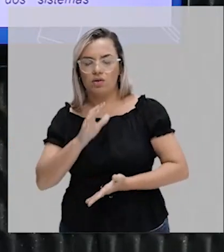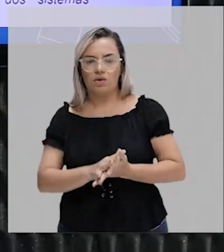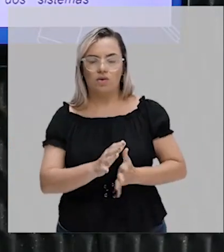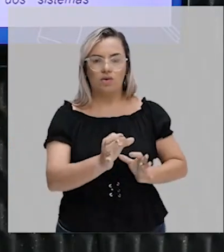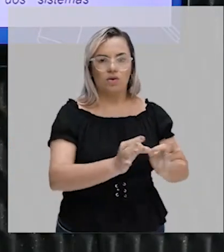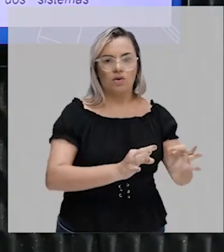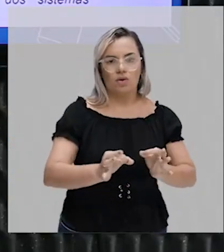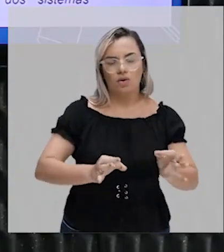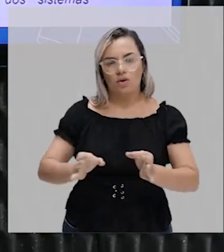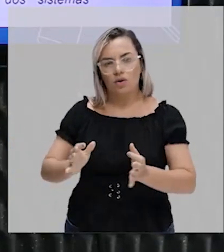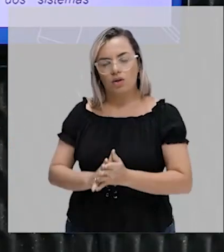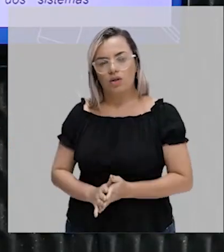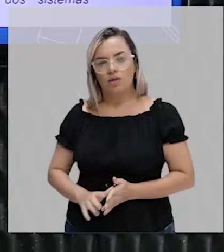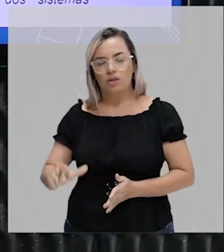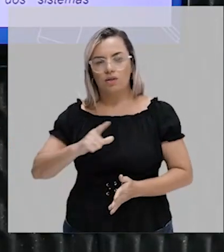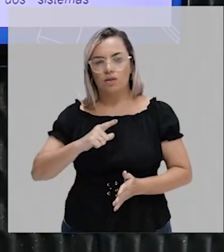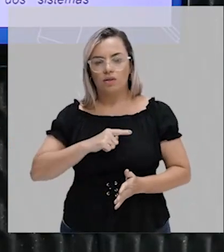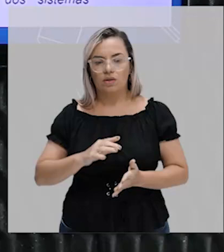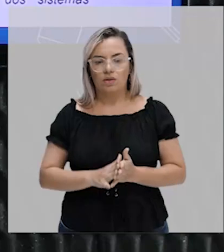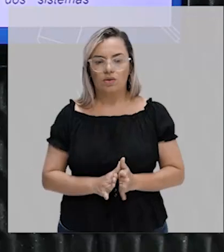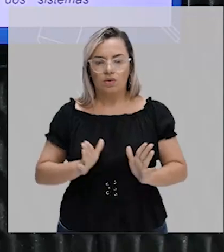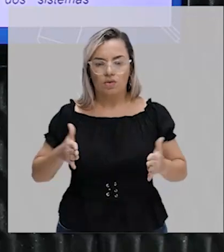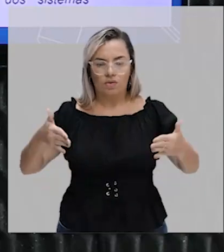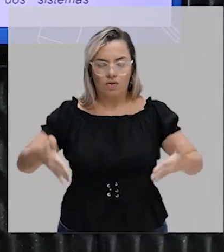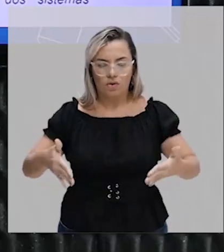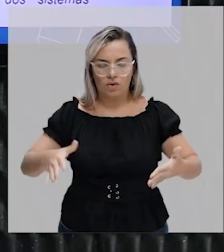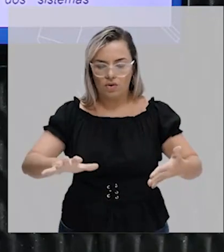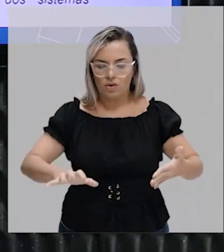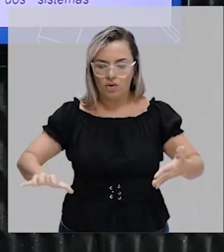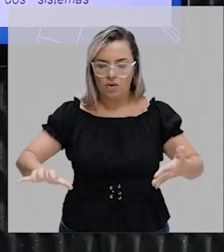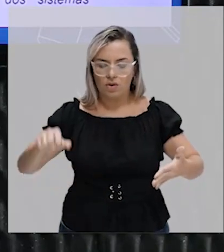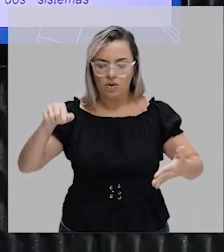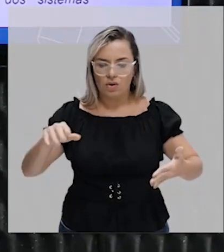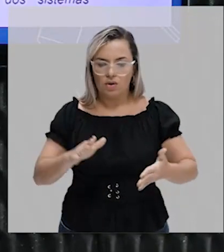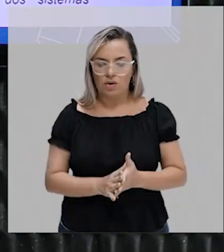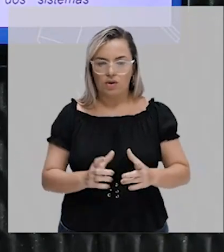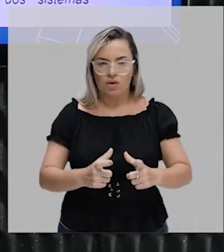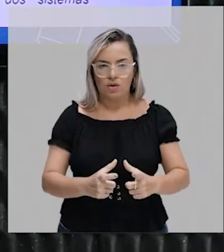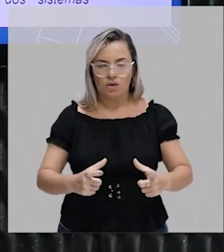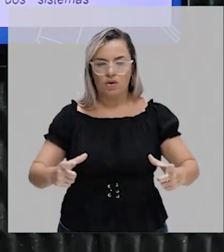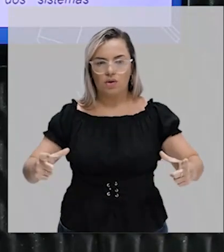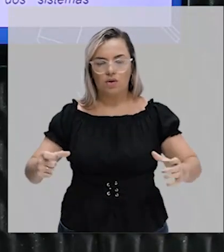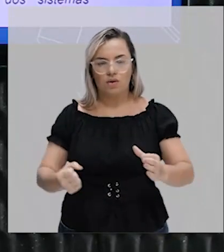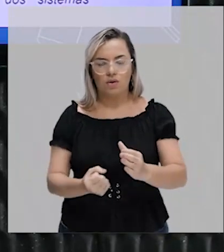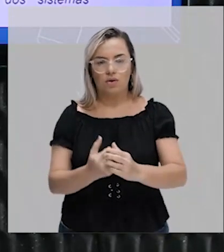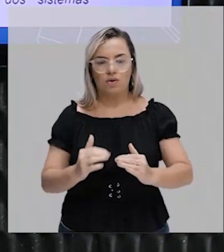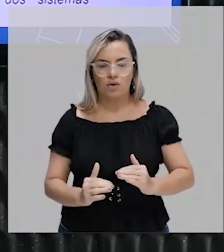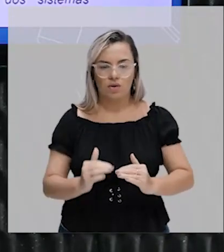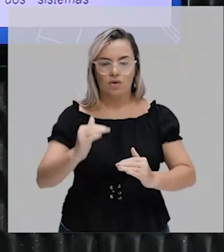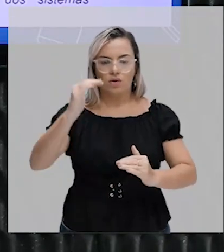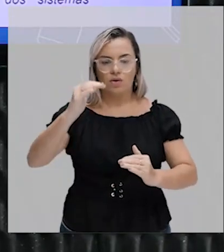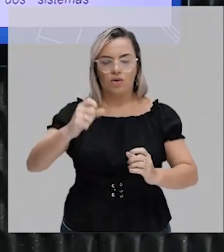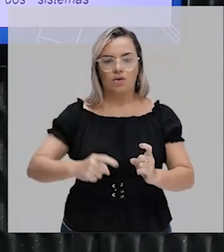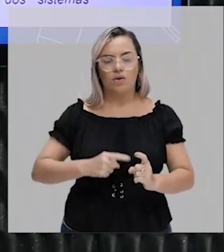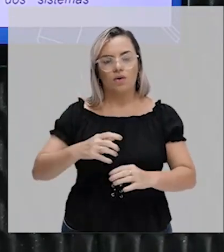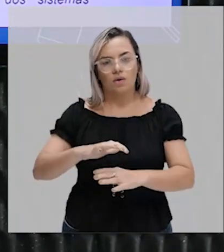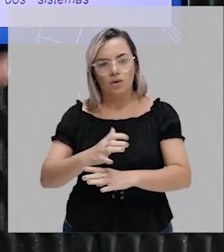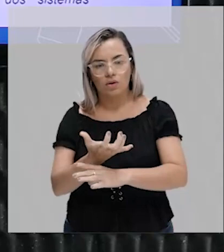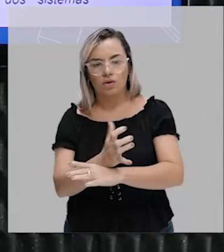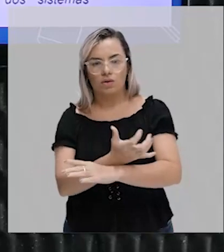o fluxo de água que deve ser destinado para cada região, assim aumentando a produtividade.